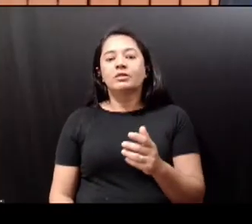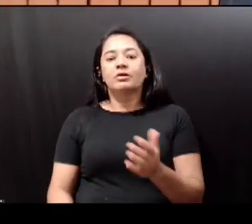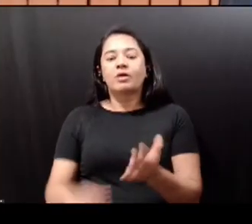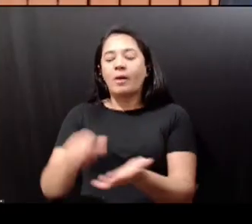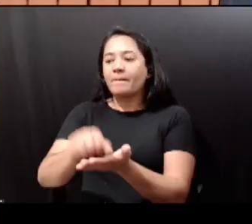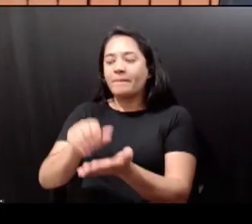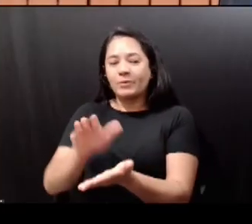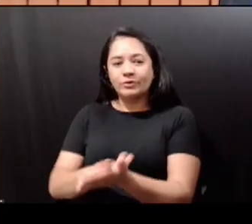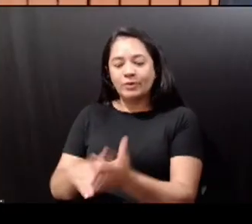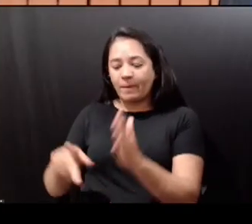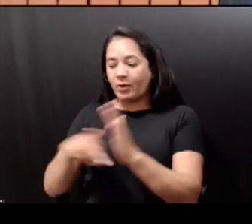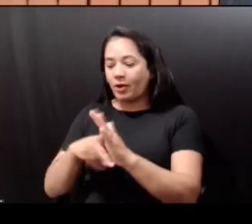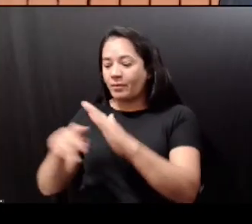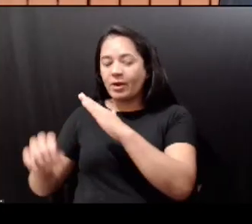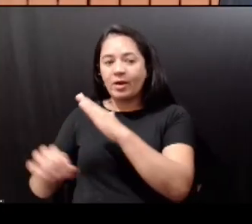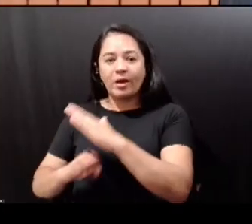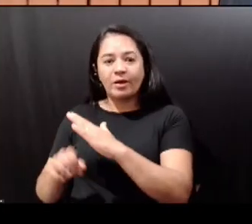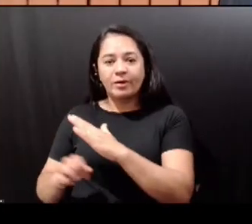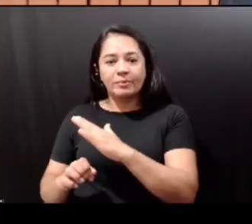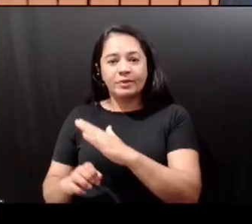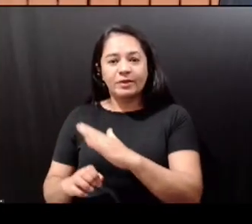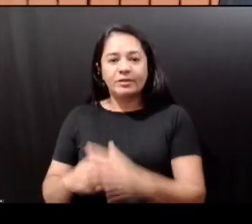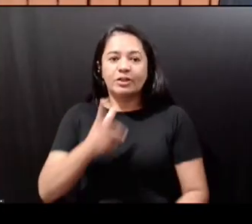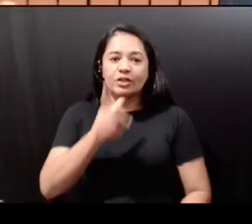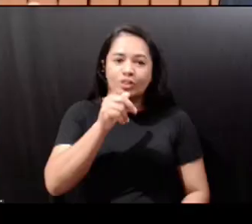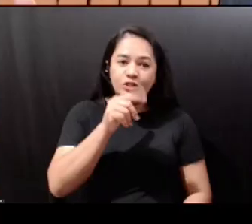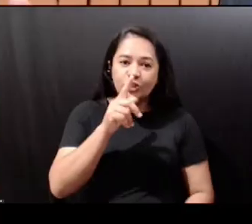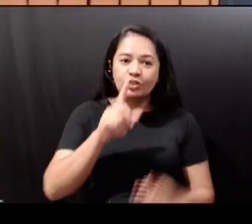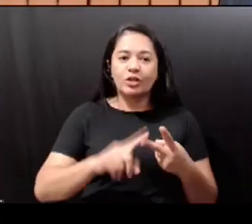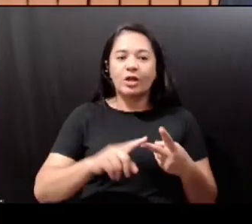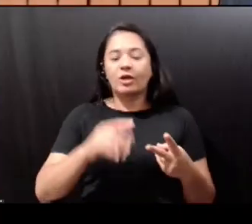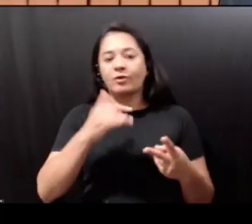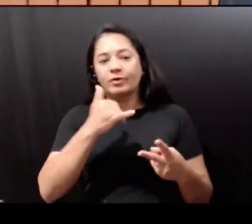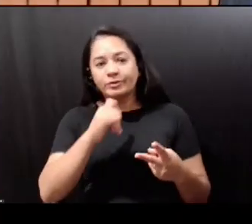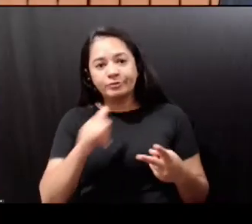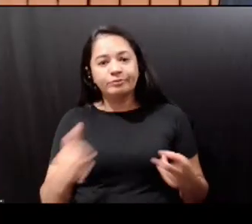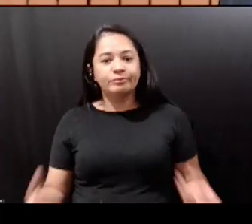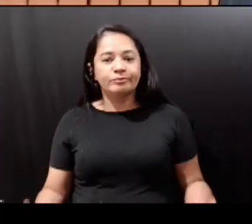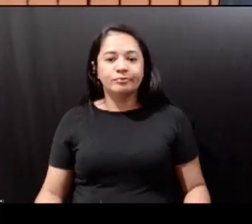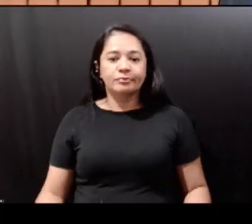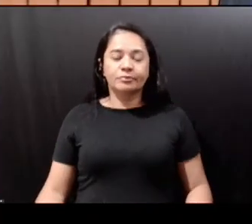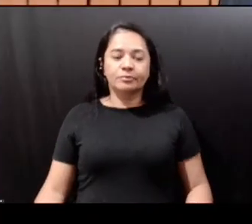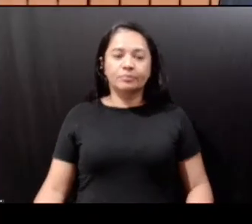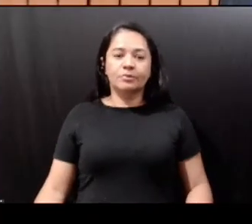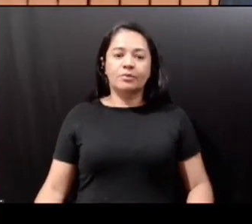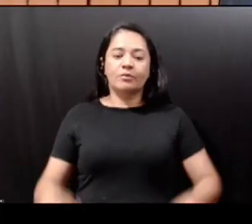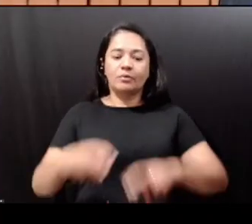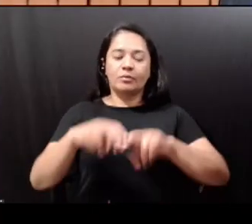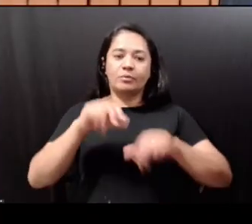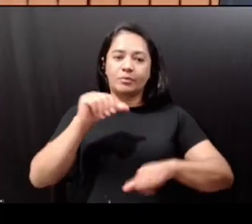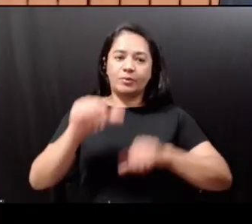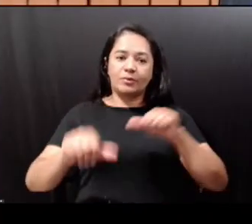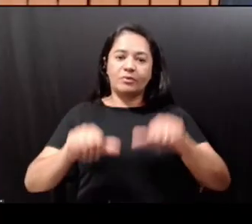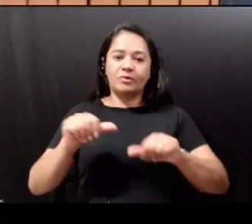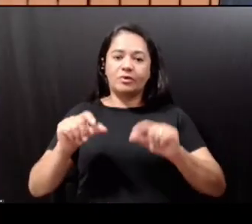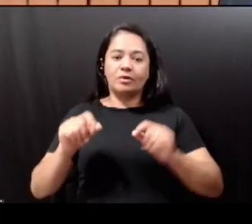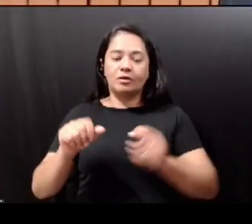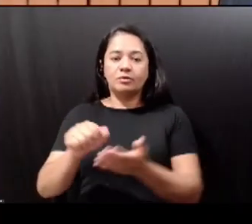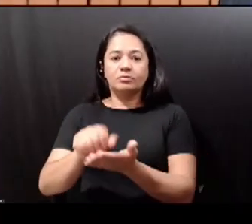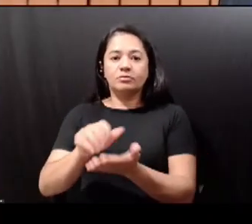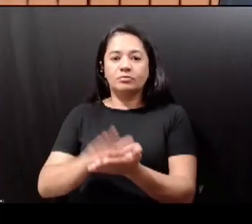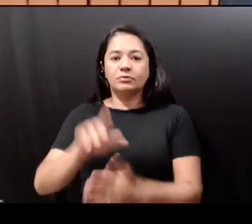de fornecimento de água e nem à CPFL. Então, essa alteração, ela traz aí uma multa de 1.000 fix, que hoje vai